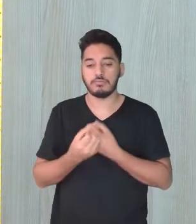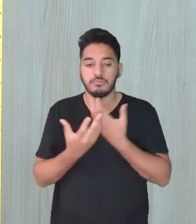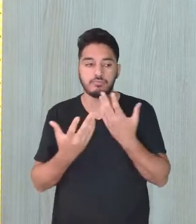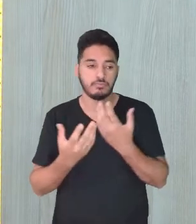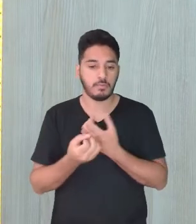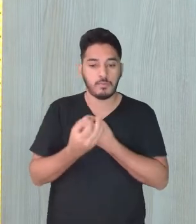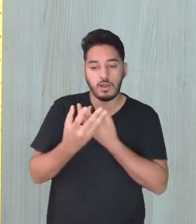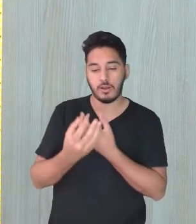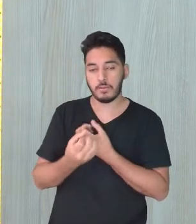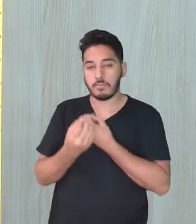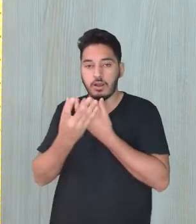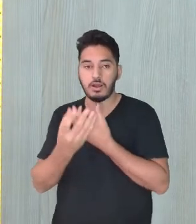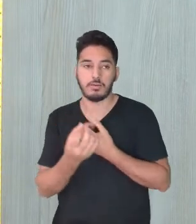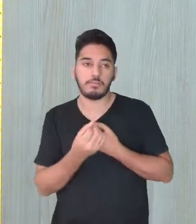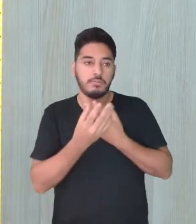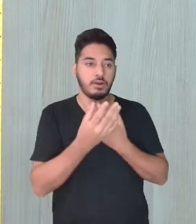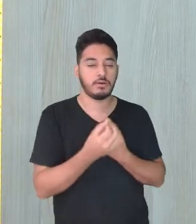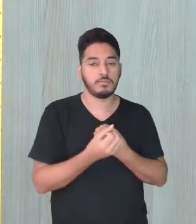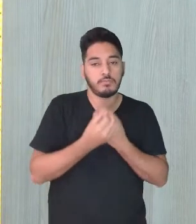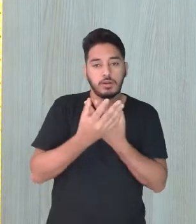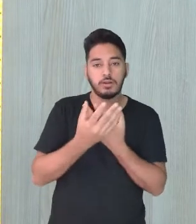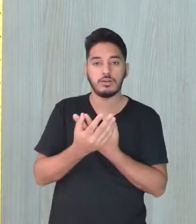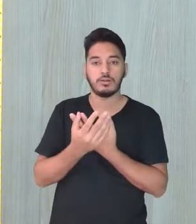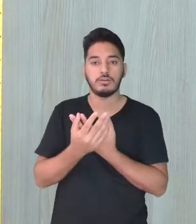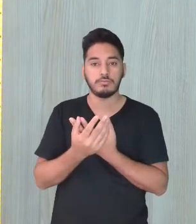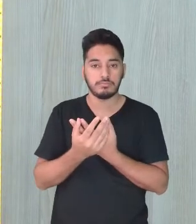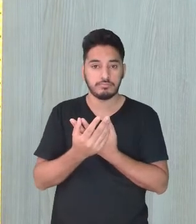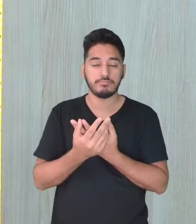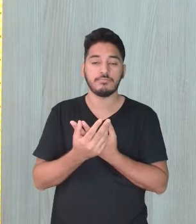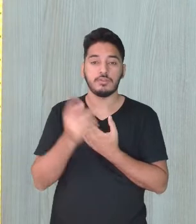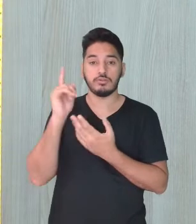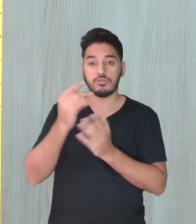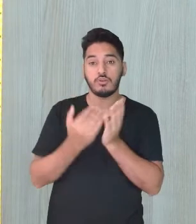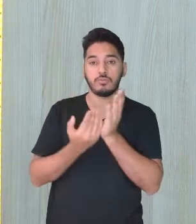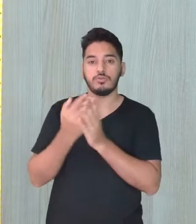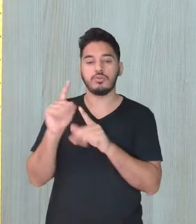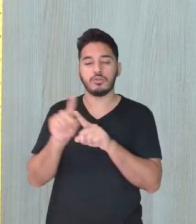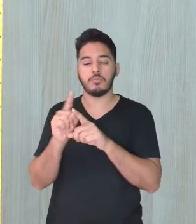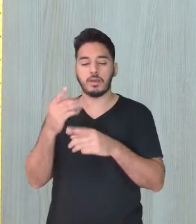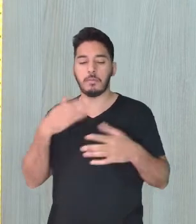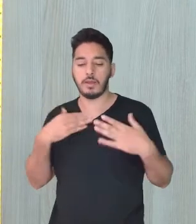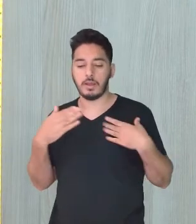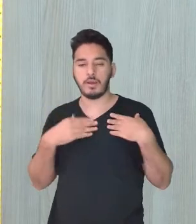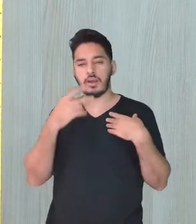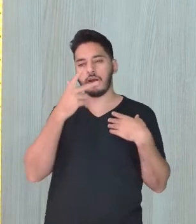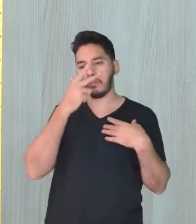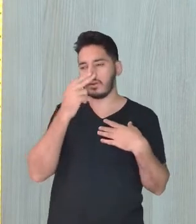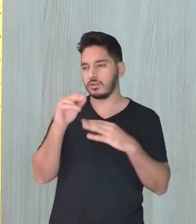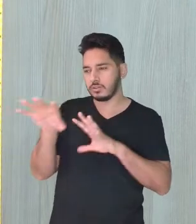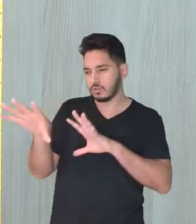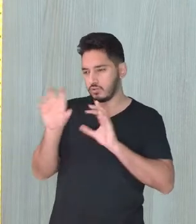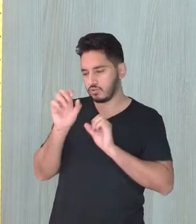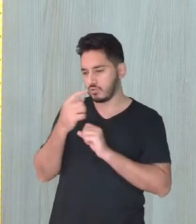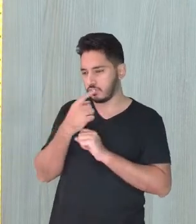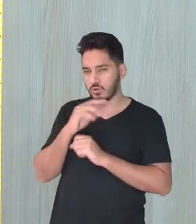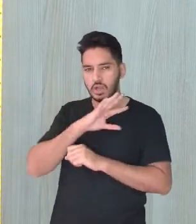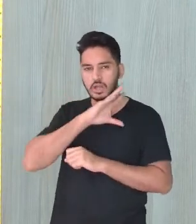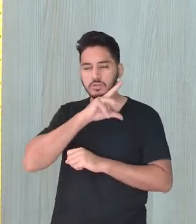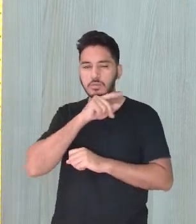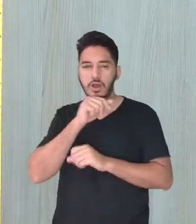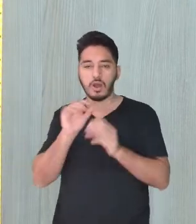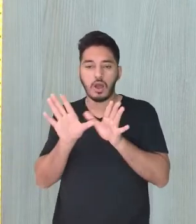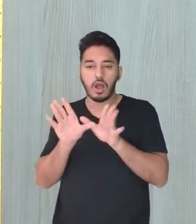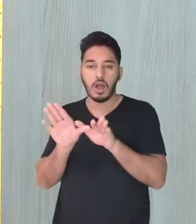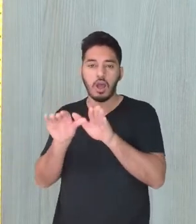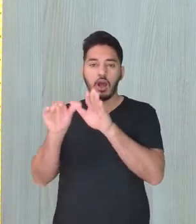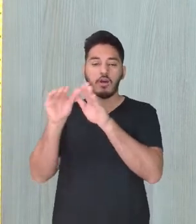reproduzir sons, né? Então emissão de sons também já começou daí, né? Tentando imitar animais, né? O som das árvores,